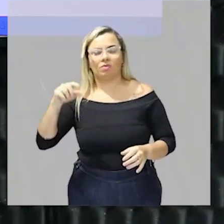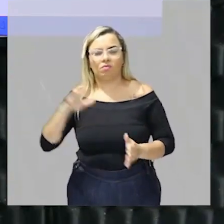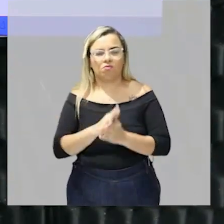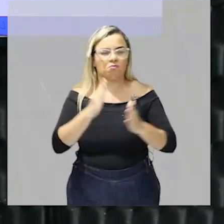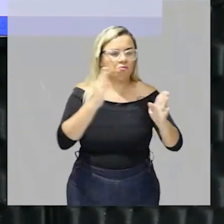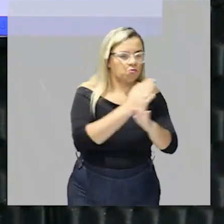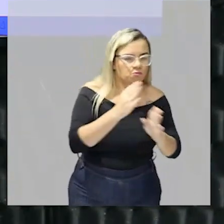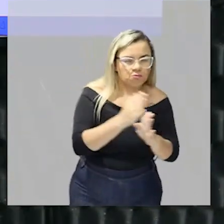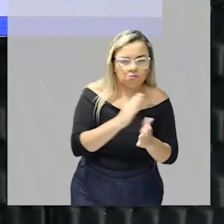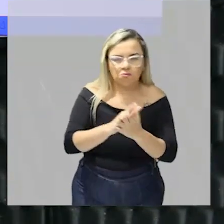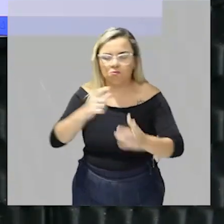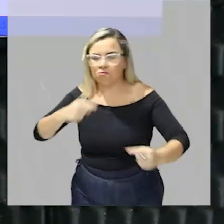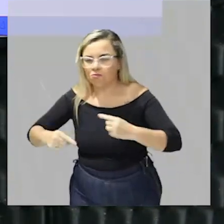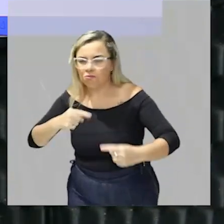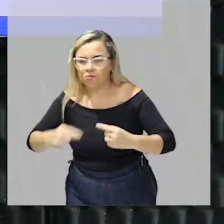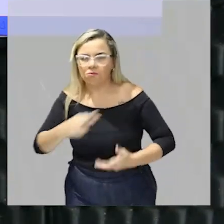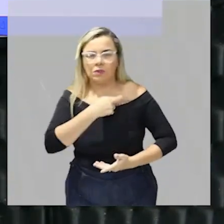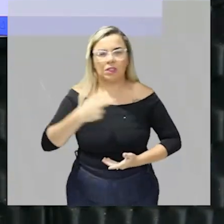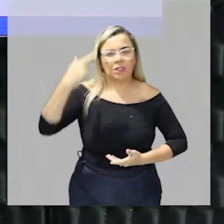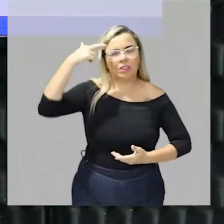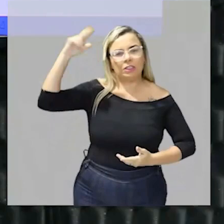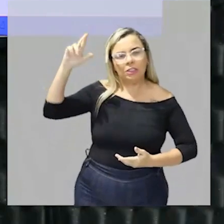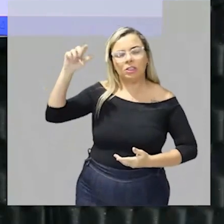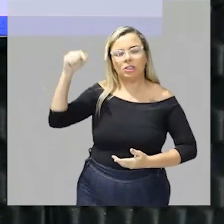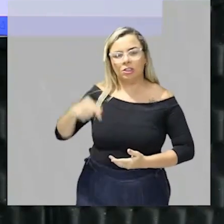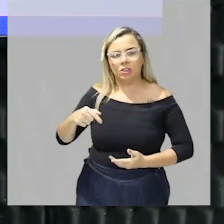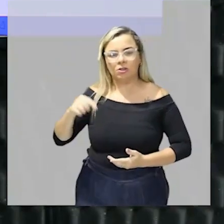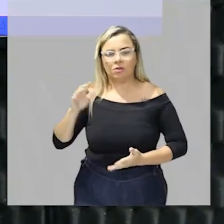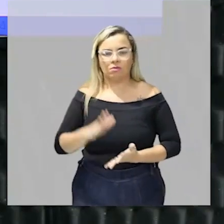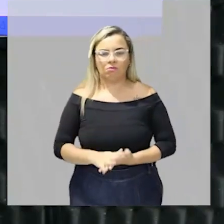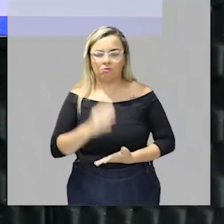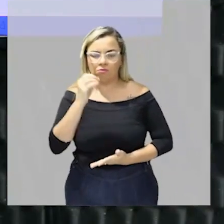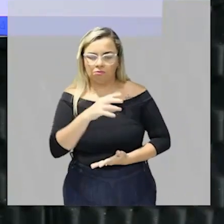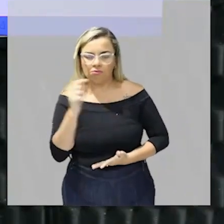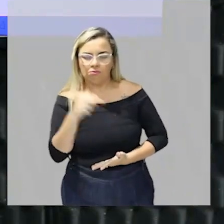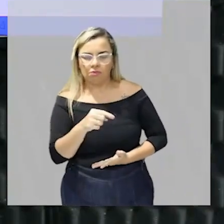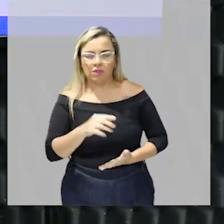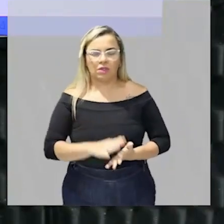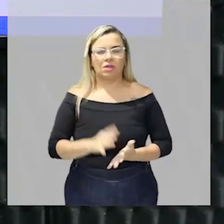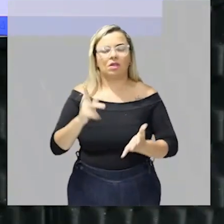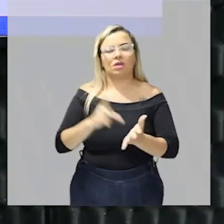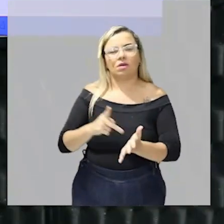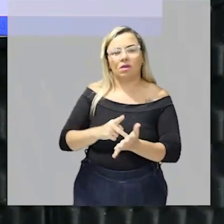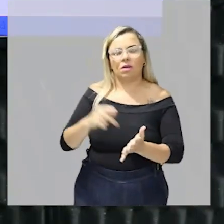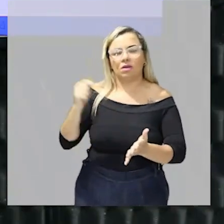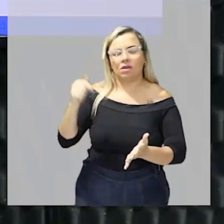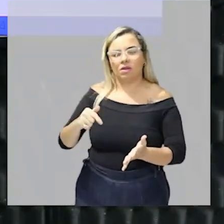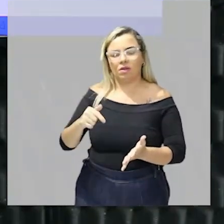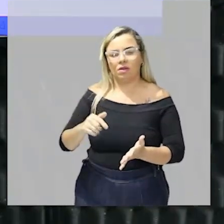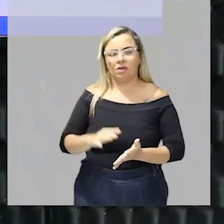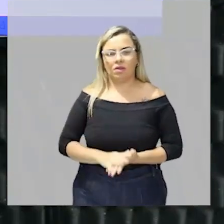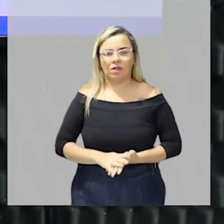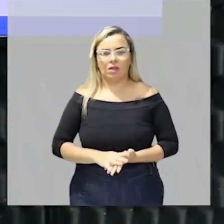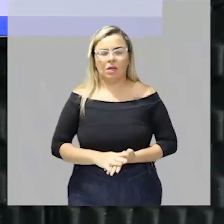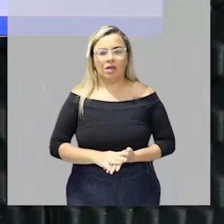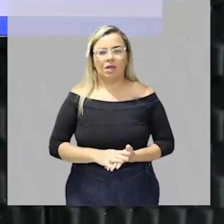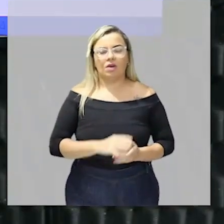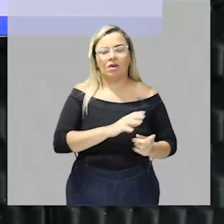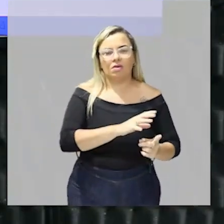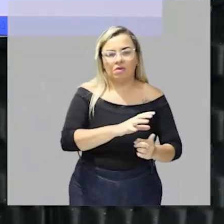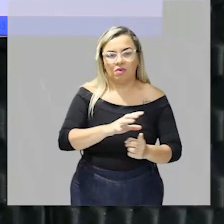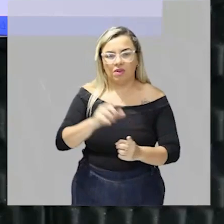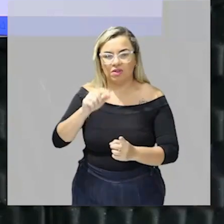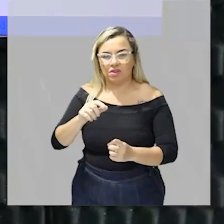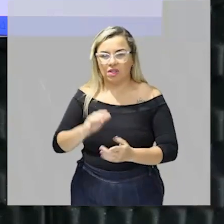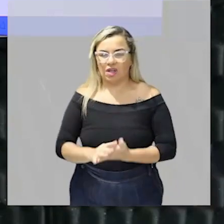perseguição política e religiosa, um projeto que, na verdade, ele acaba não respeitando os